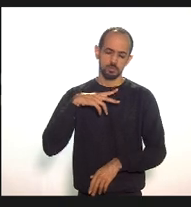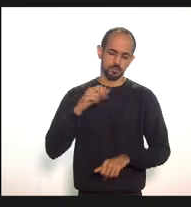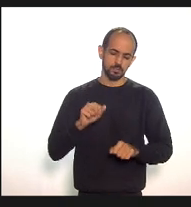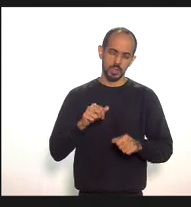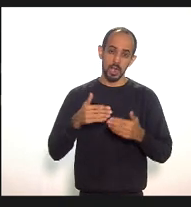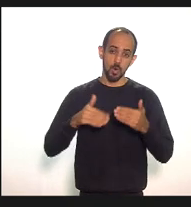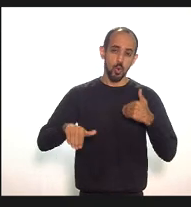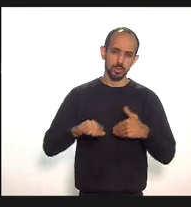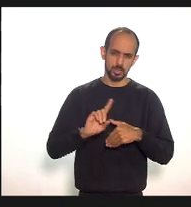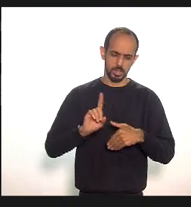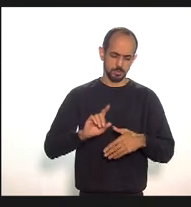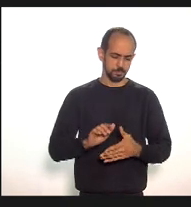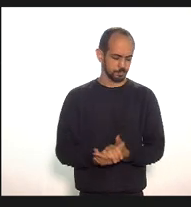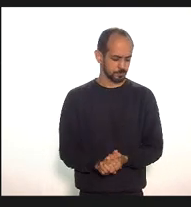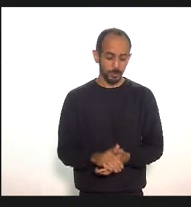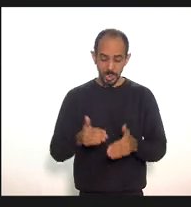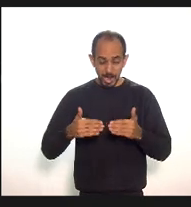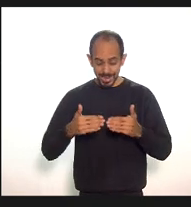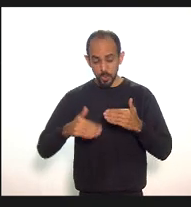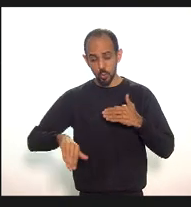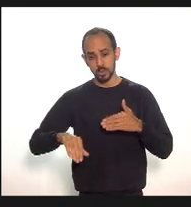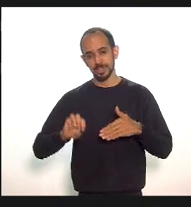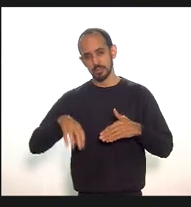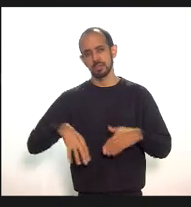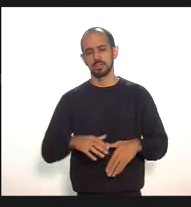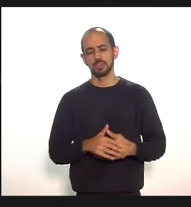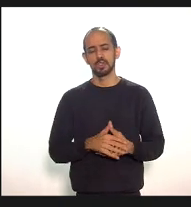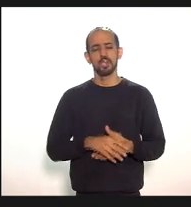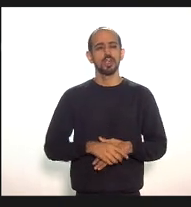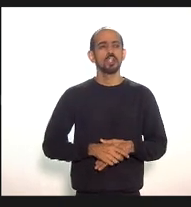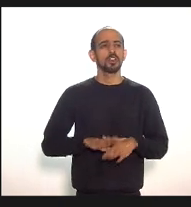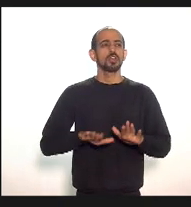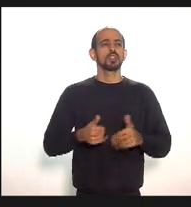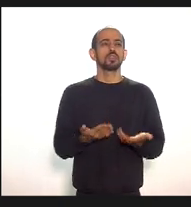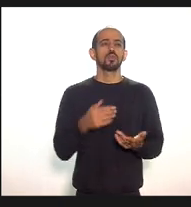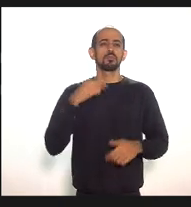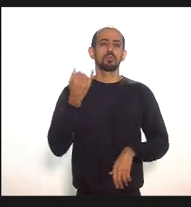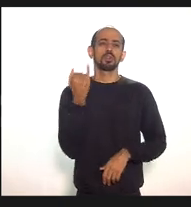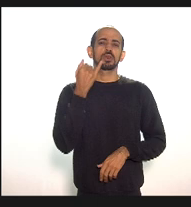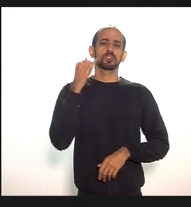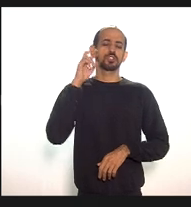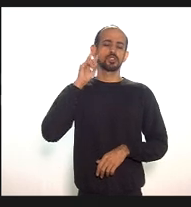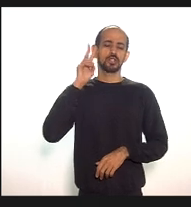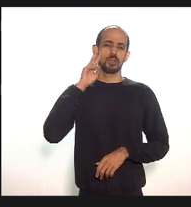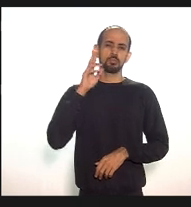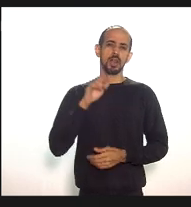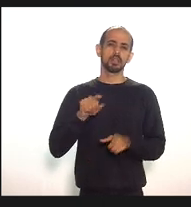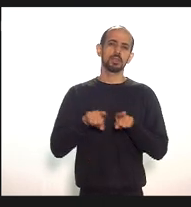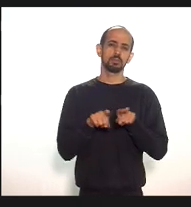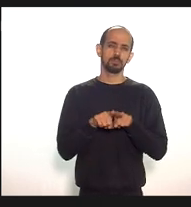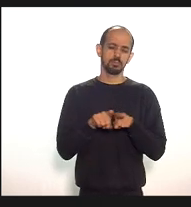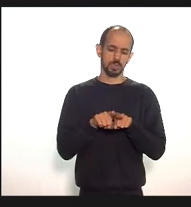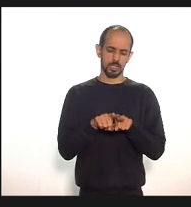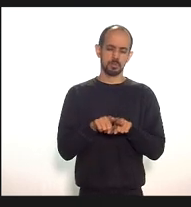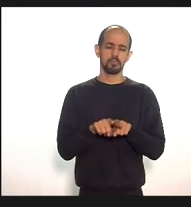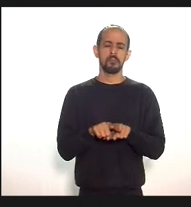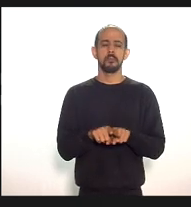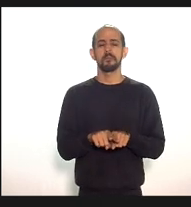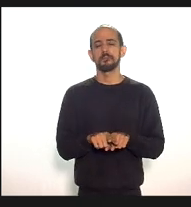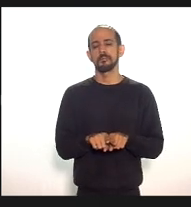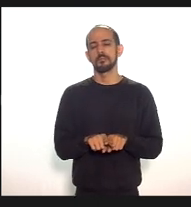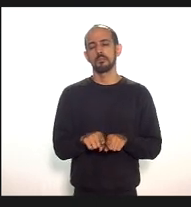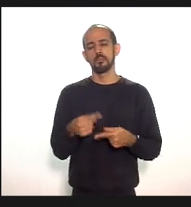já importante a gente começar a falar lembrando essa questão o que